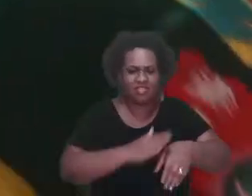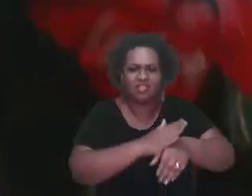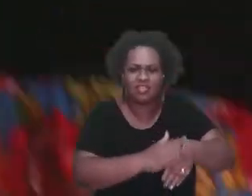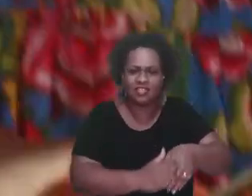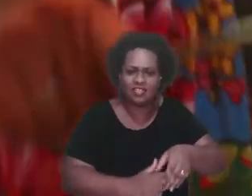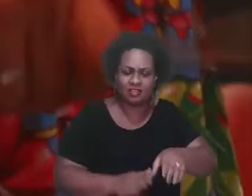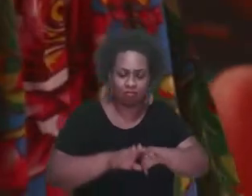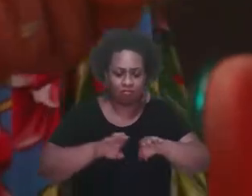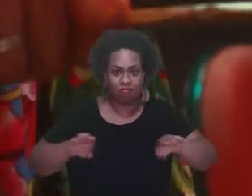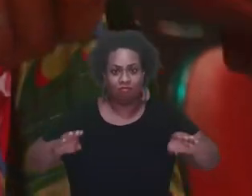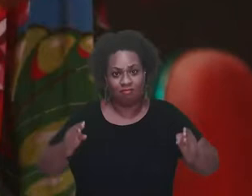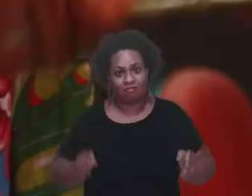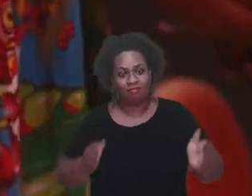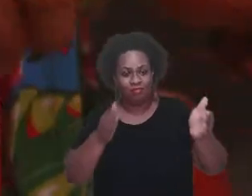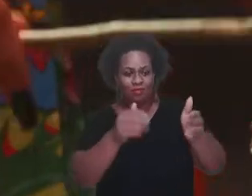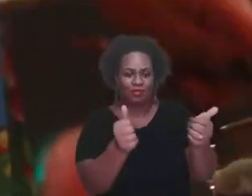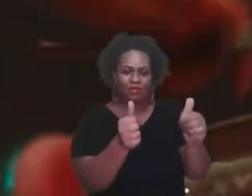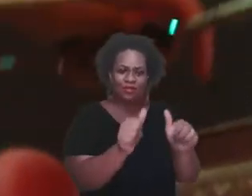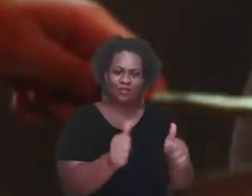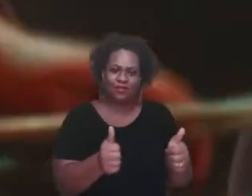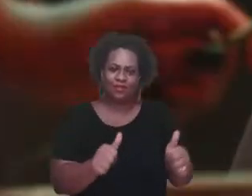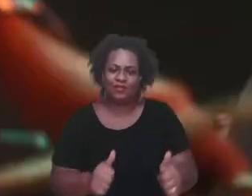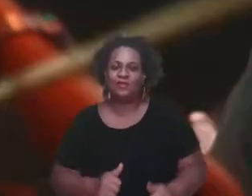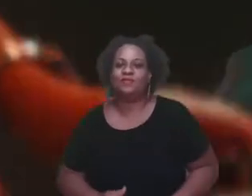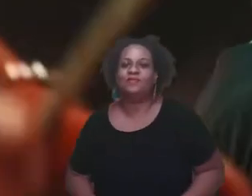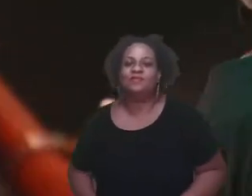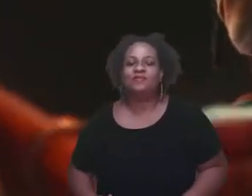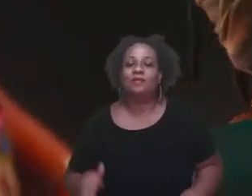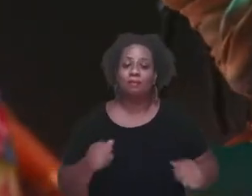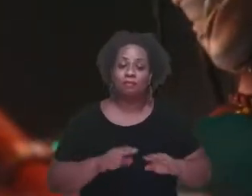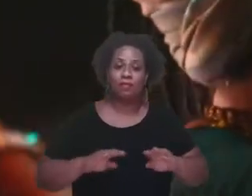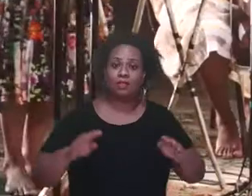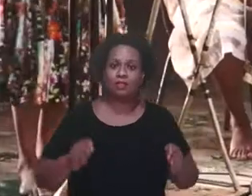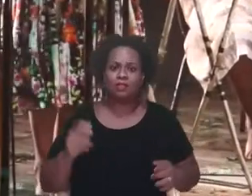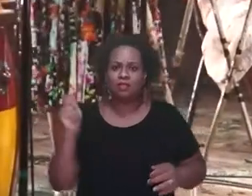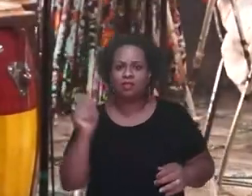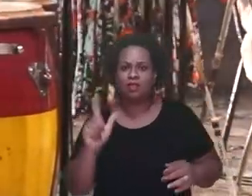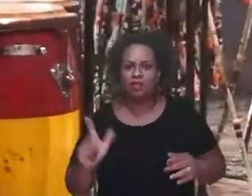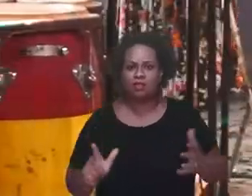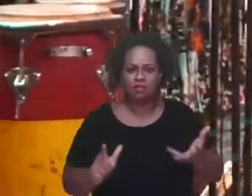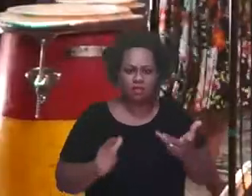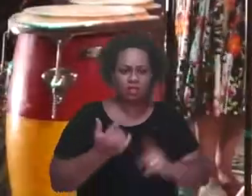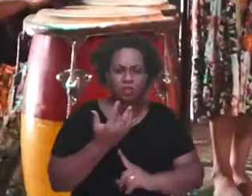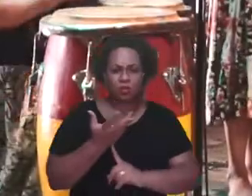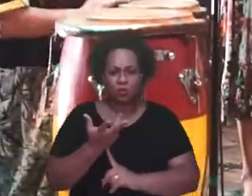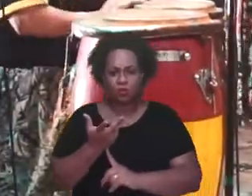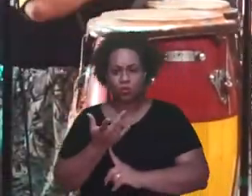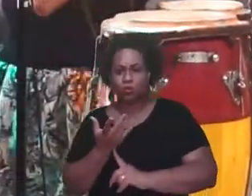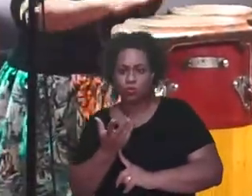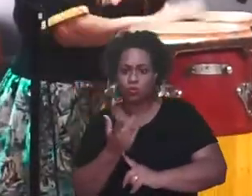vou fazer uma mesinha para botar Nossa Senhora e da mesma do ano do que dá uma burra ela pega para